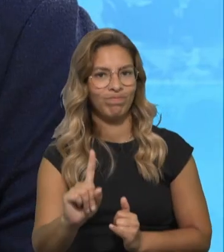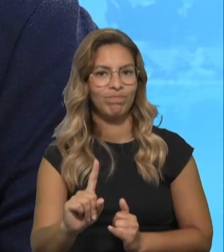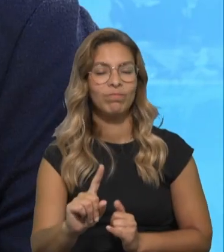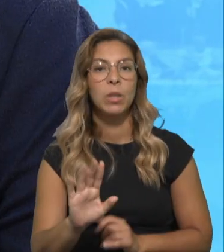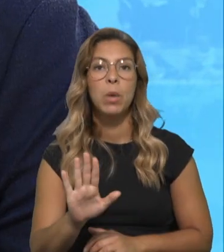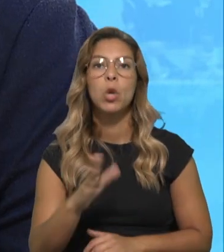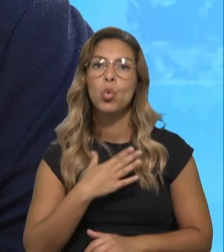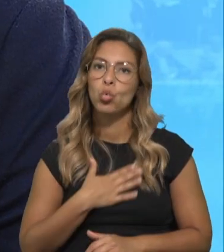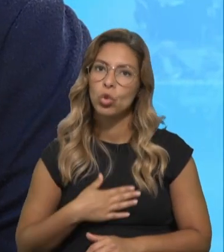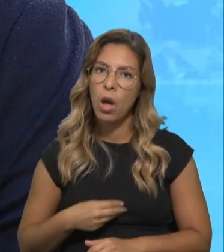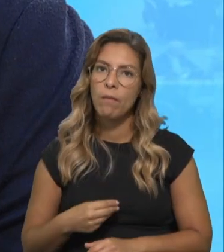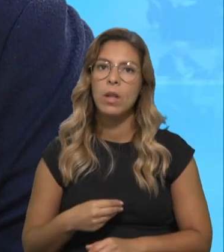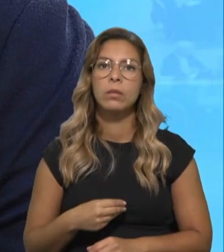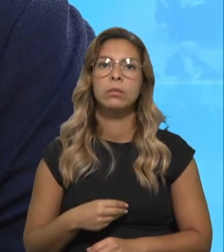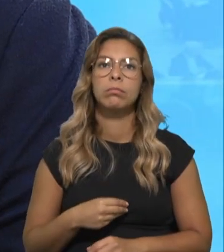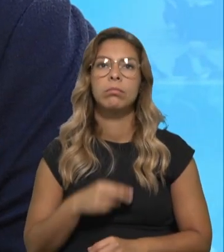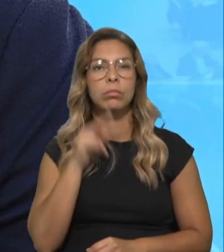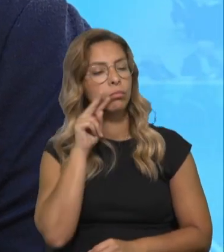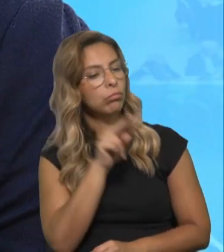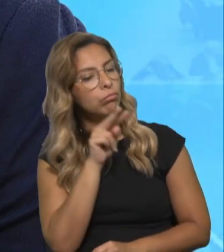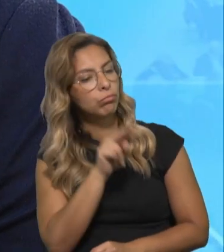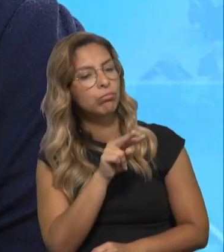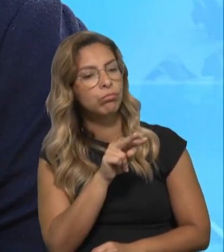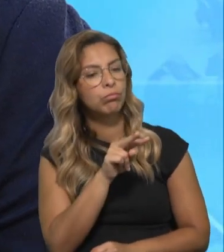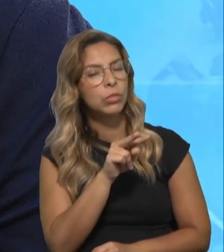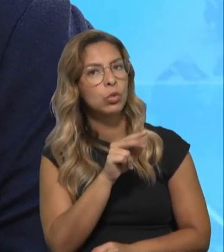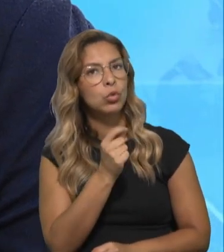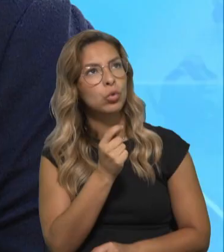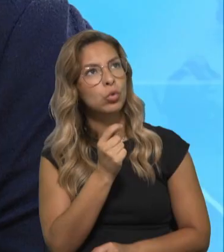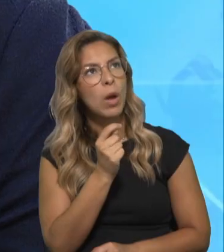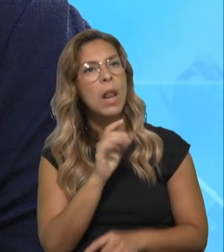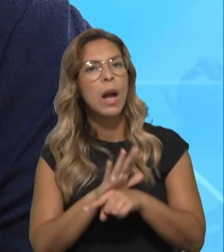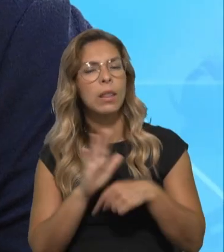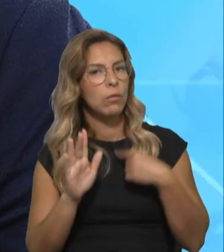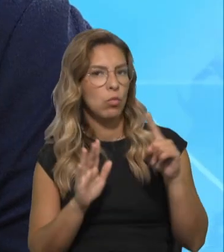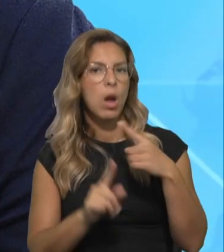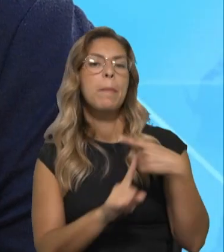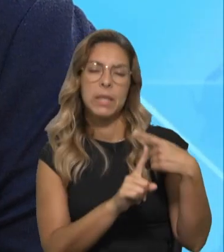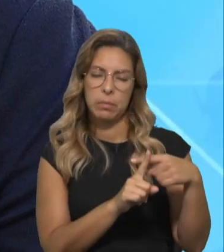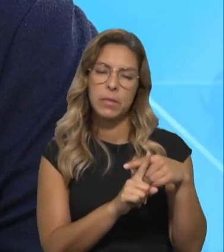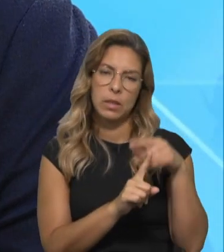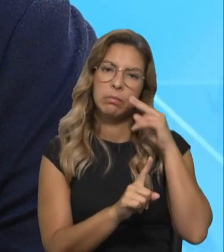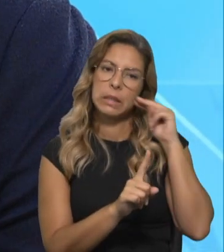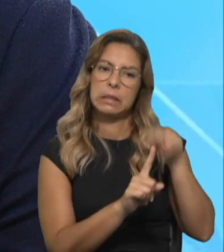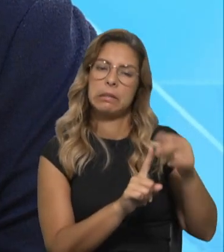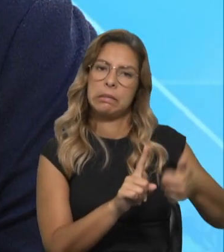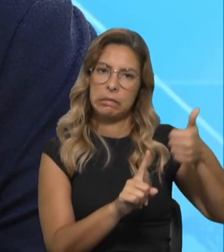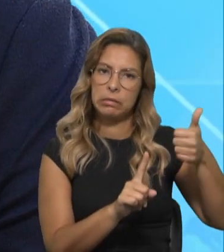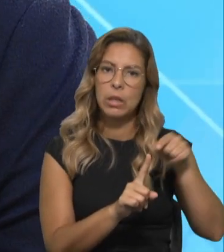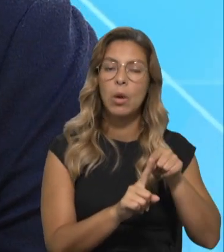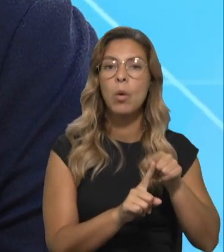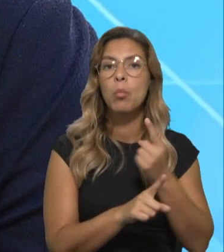Eu olho para um olhar otimista pela questão. É importante que